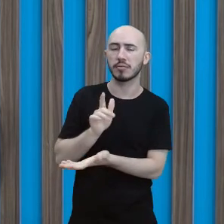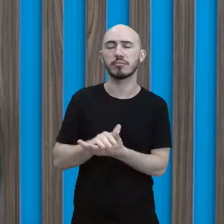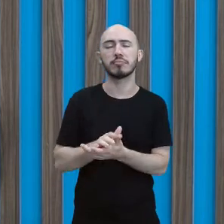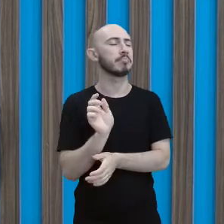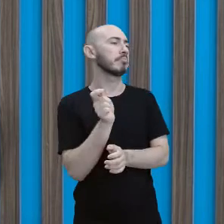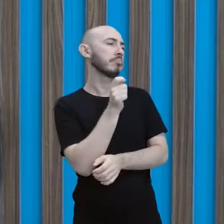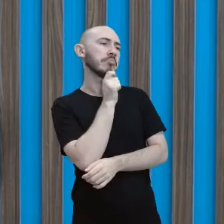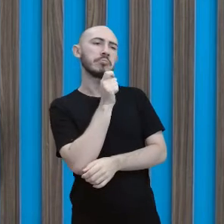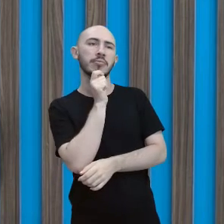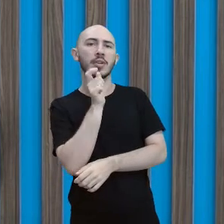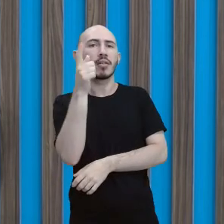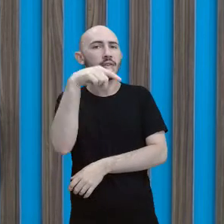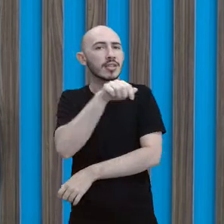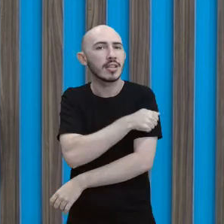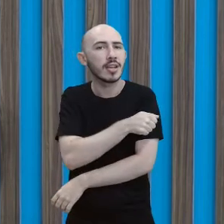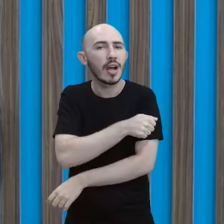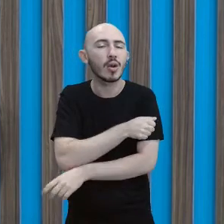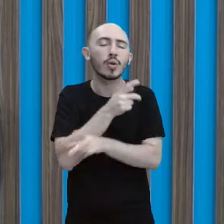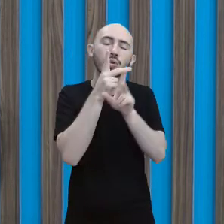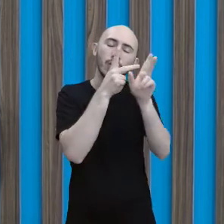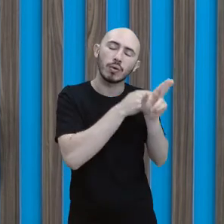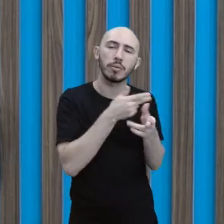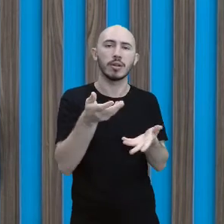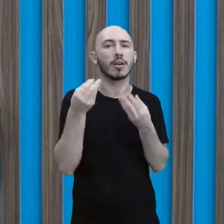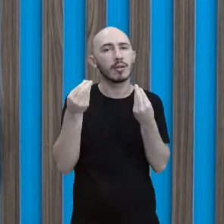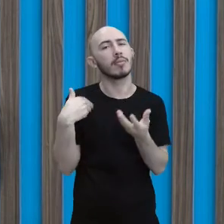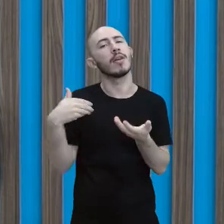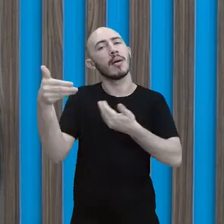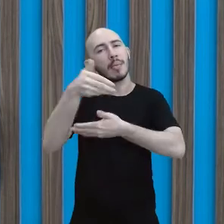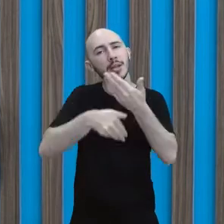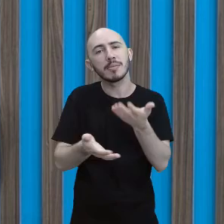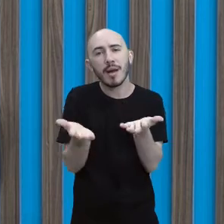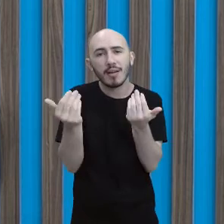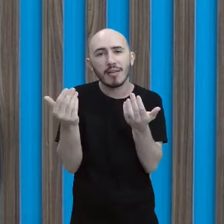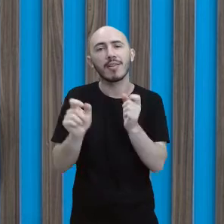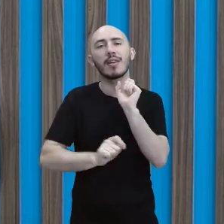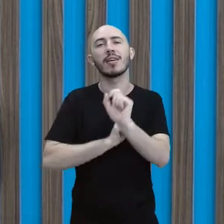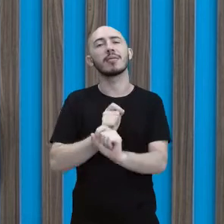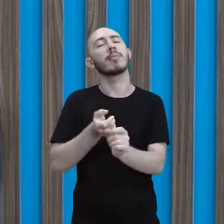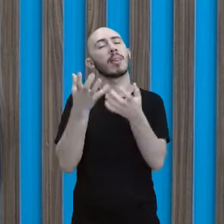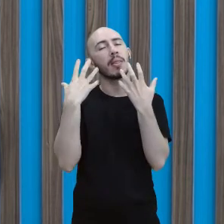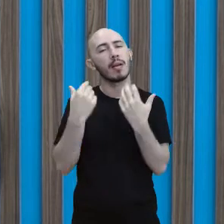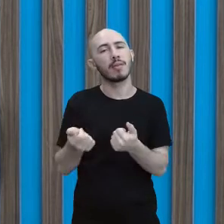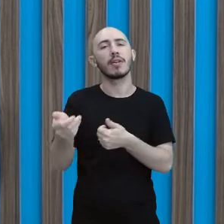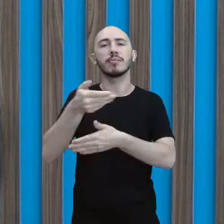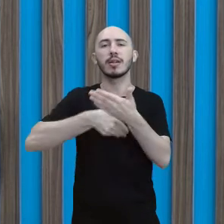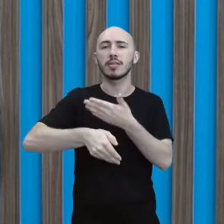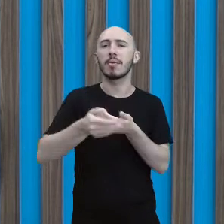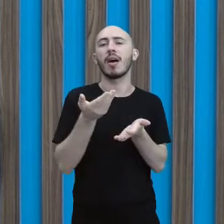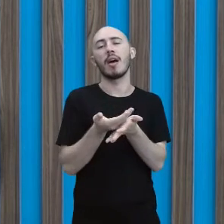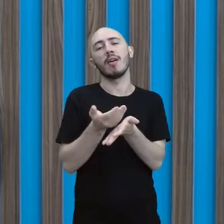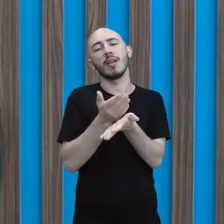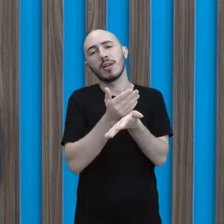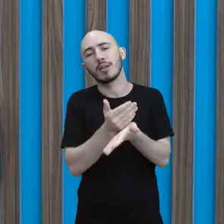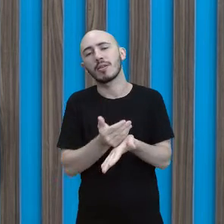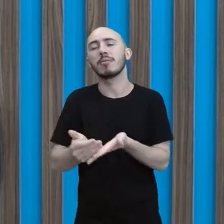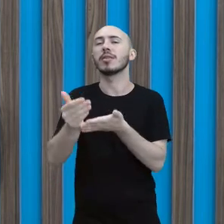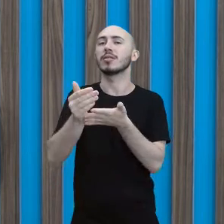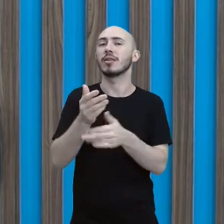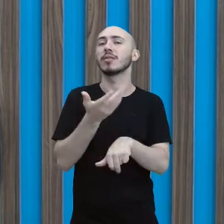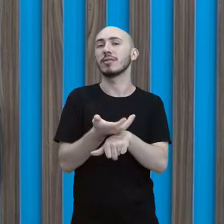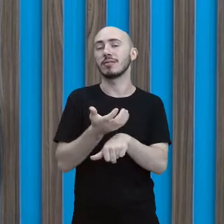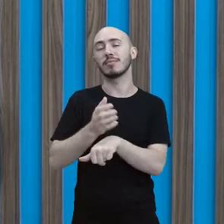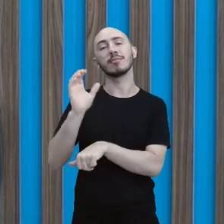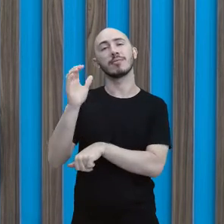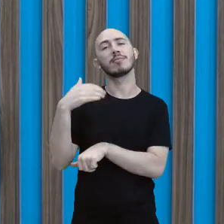estão dormindo, gente? Vamos lá participar. Já coloquei aqui, vamos participar. Estamos iniciando a nossa aula aqui de